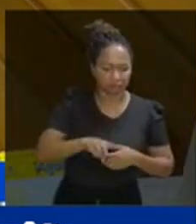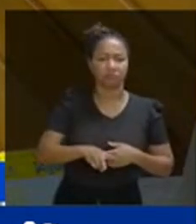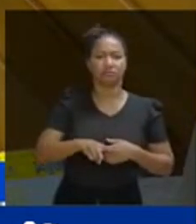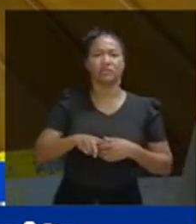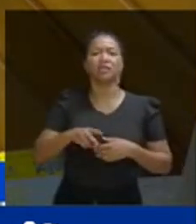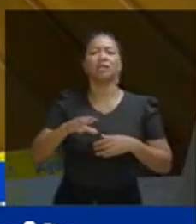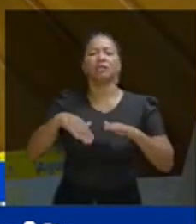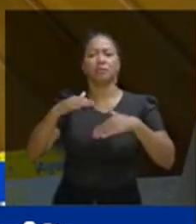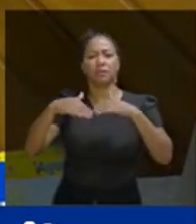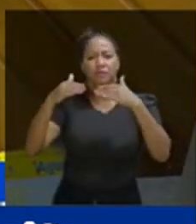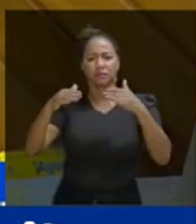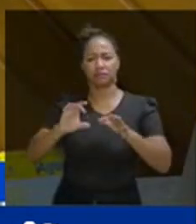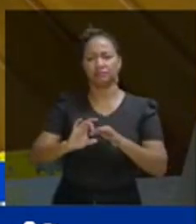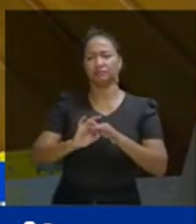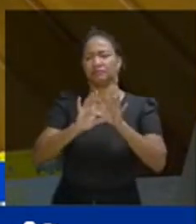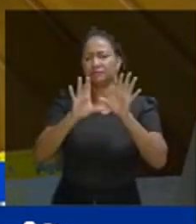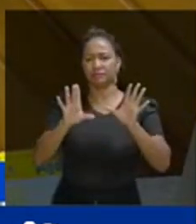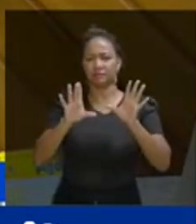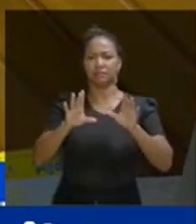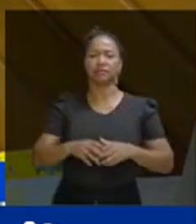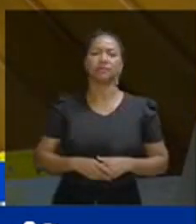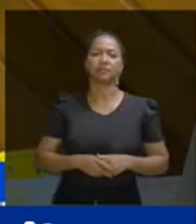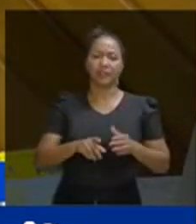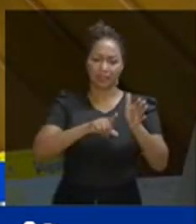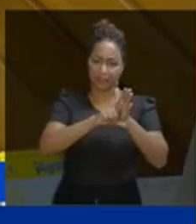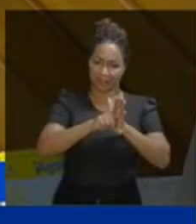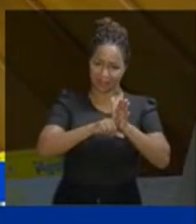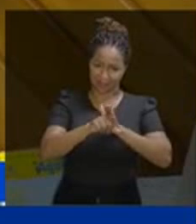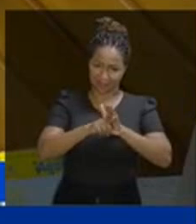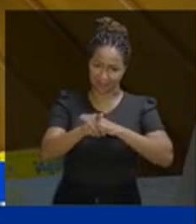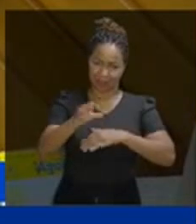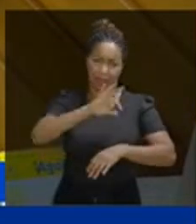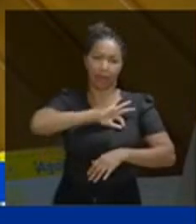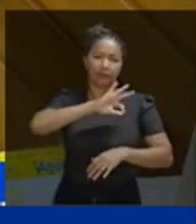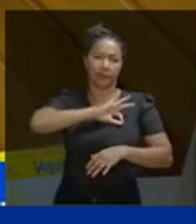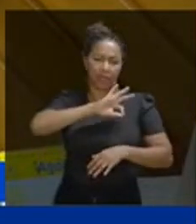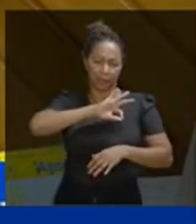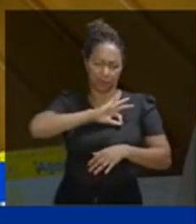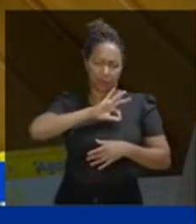eleitoral constitucionalmente democrático. Da análise do inquérito policial